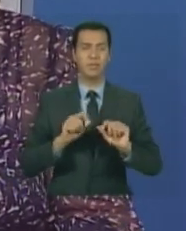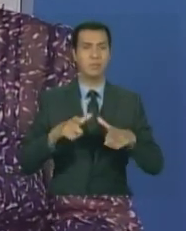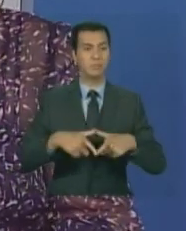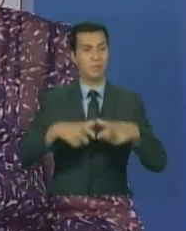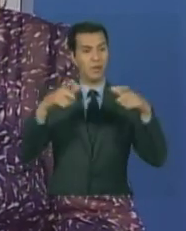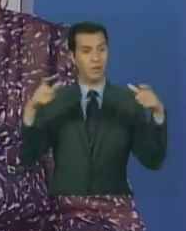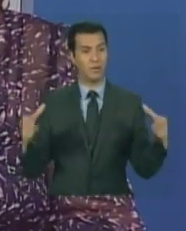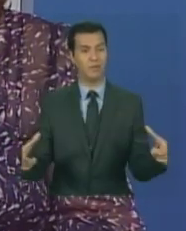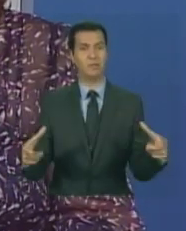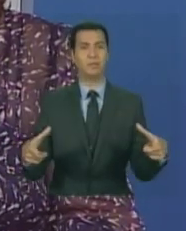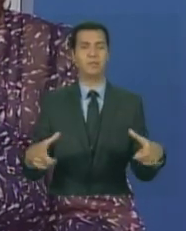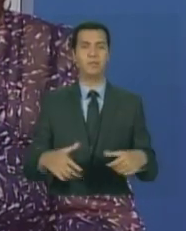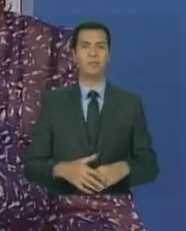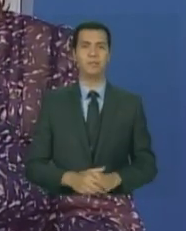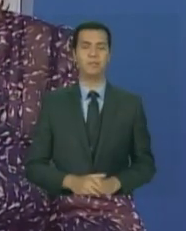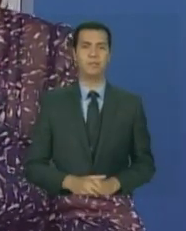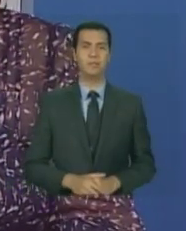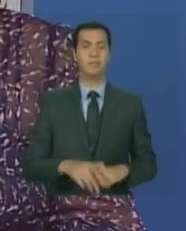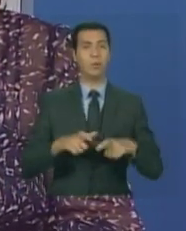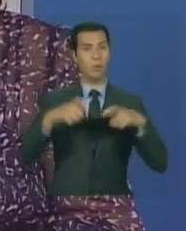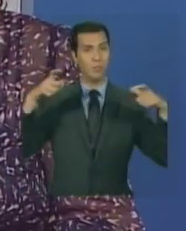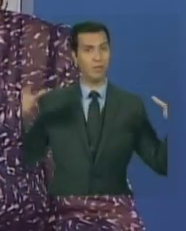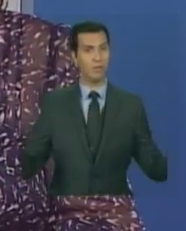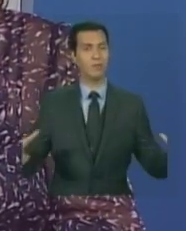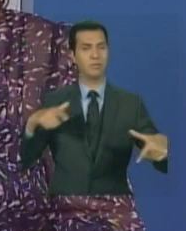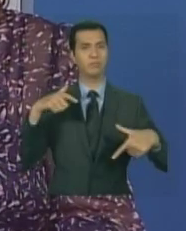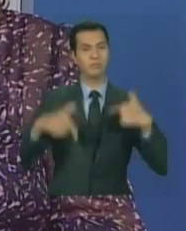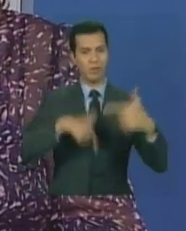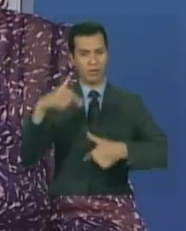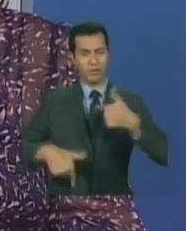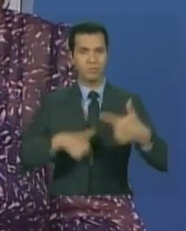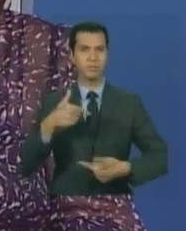expansão dos serviços, né,